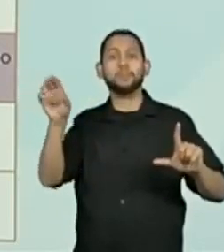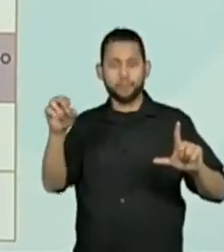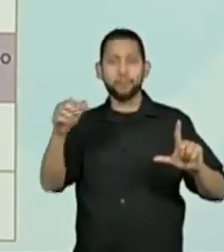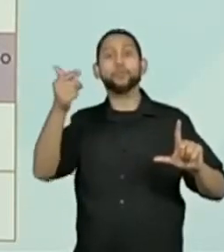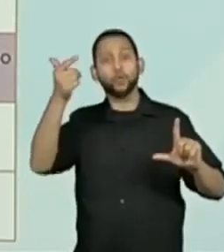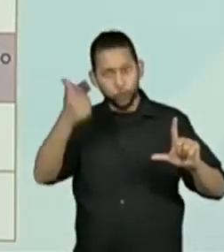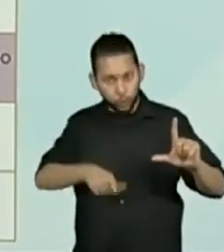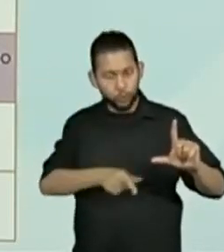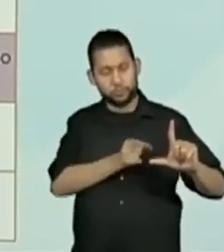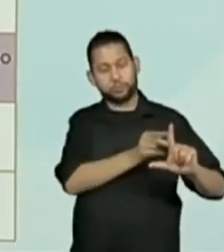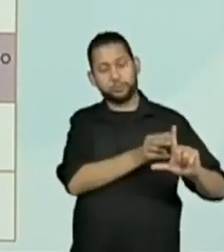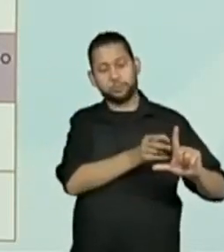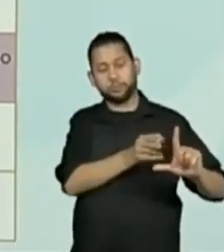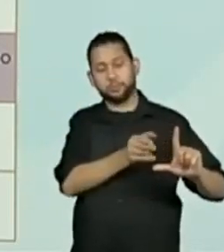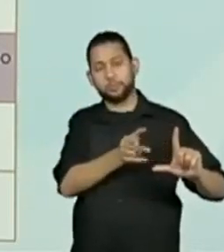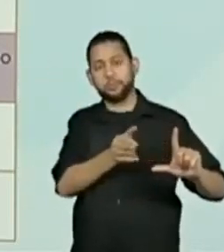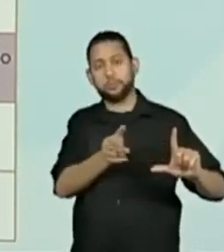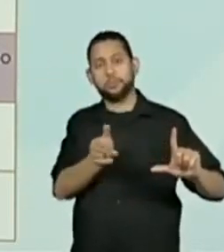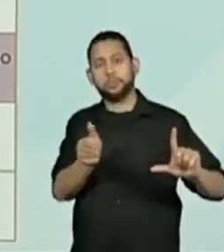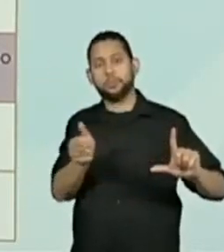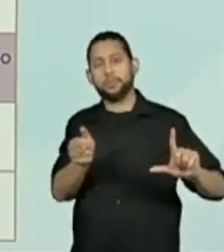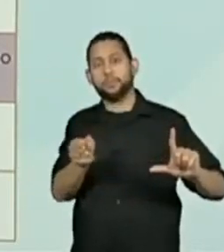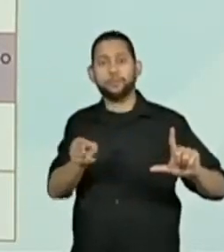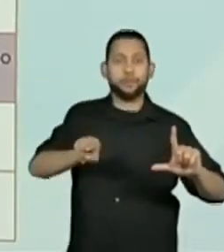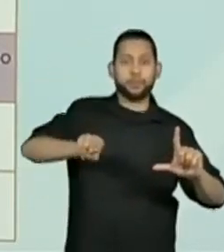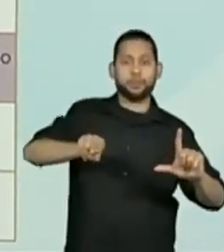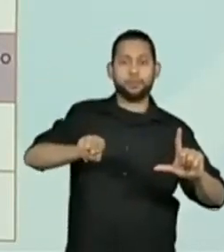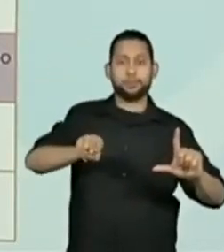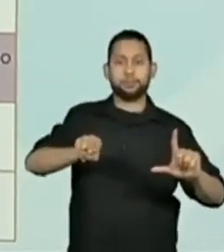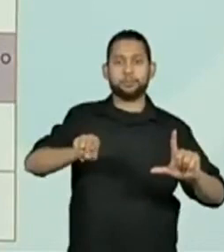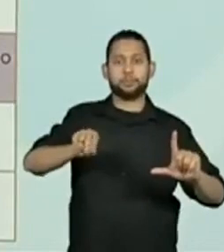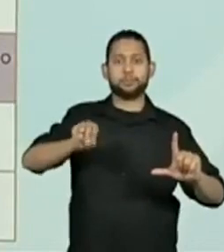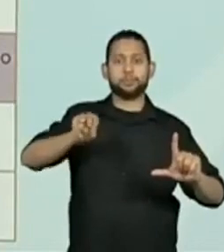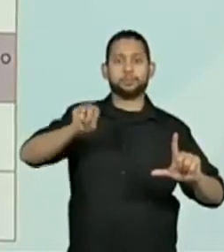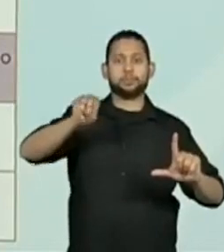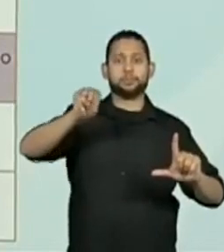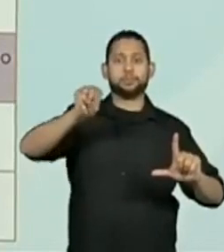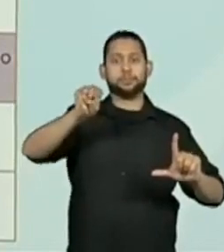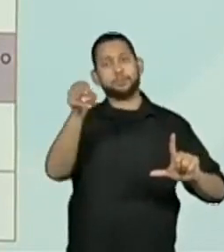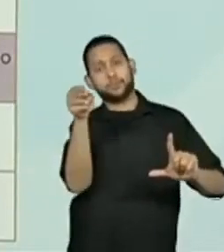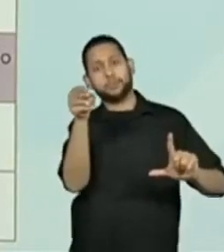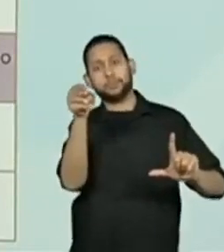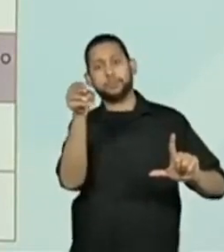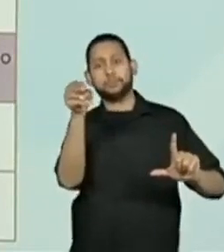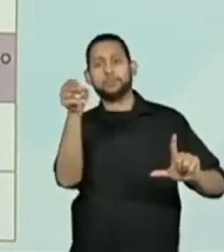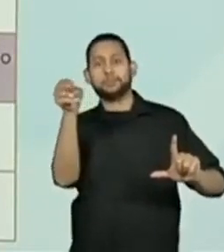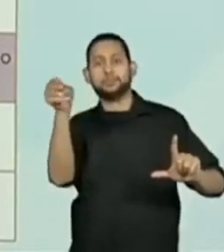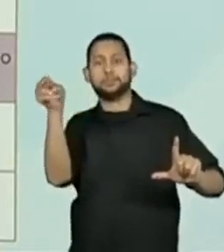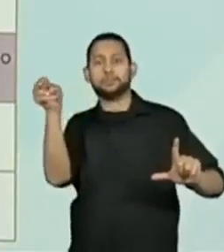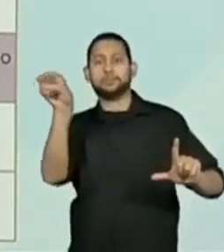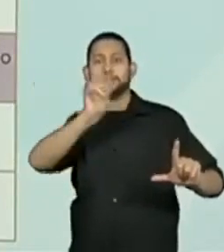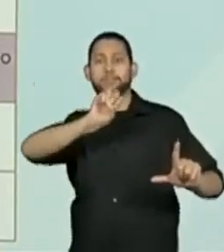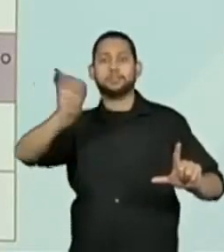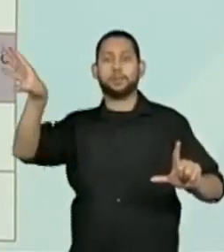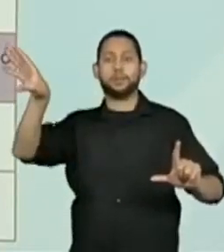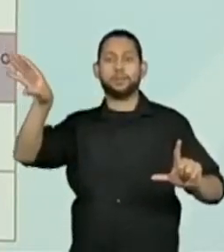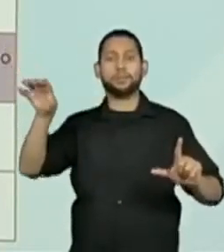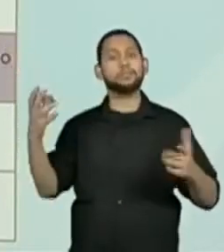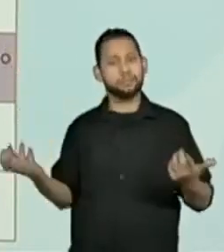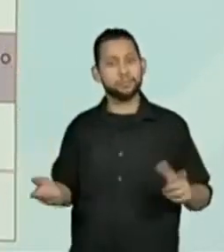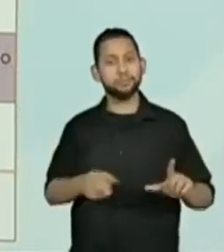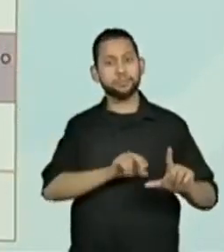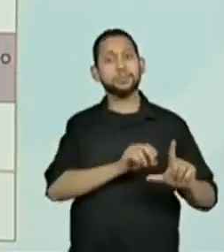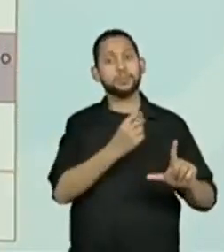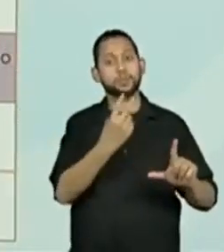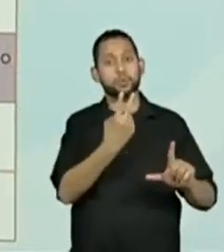andar uma quadra. 90 graus para a esquerda, andou uma quadra. Nesse momento, quem estava no segundo ano